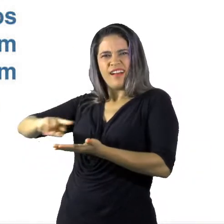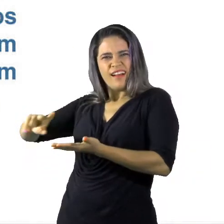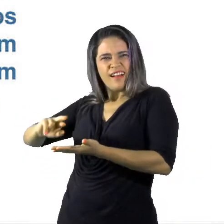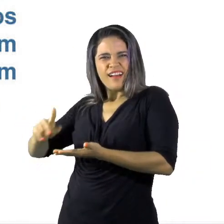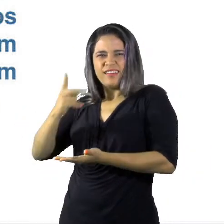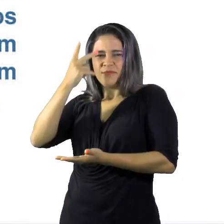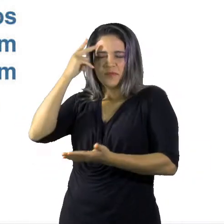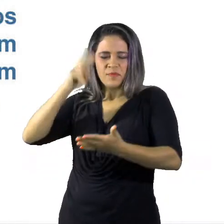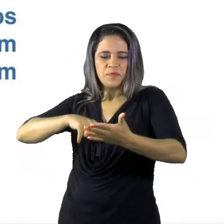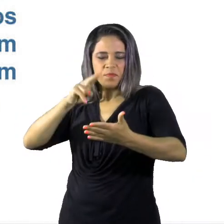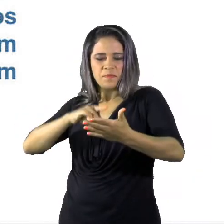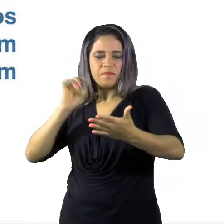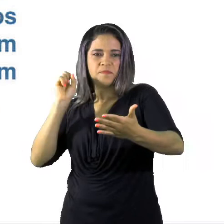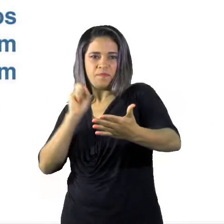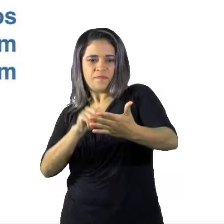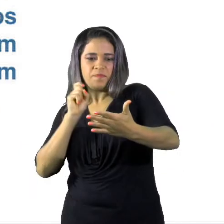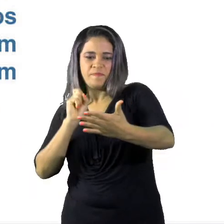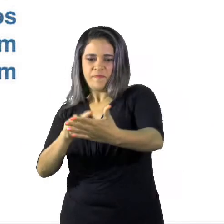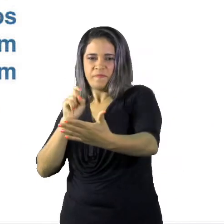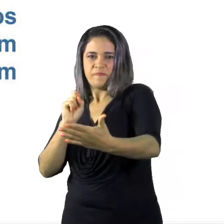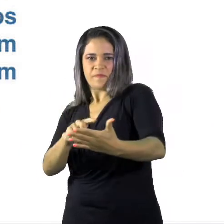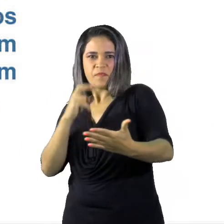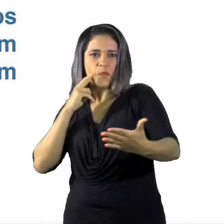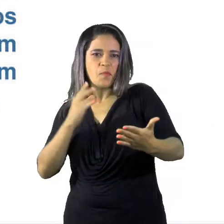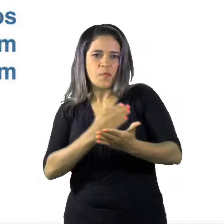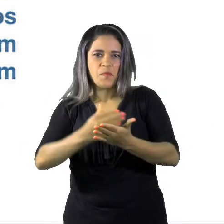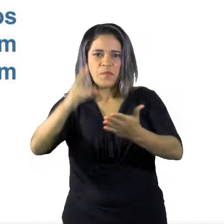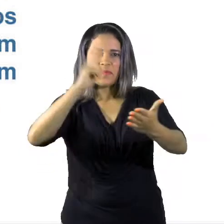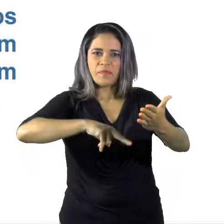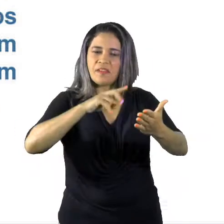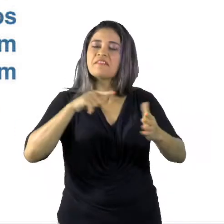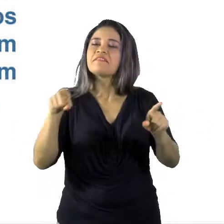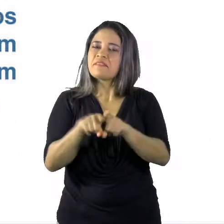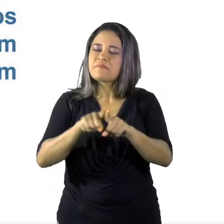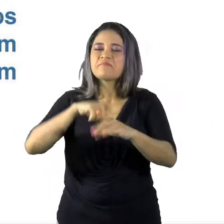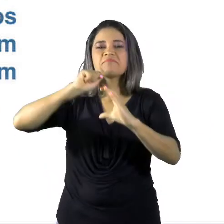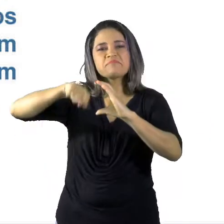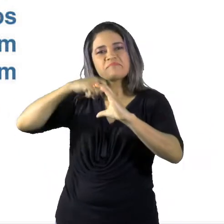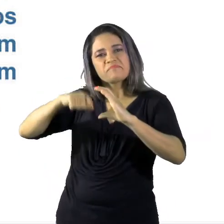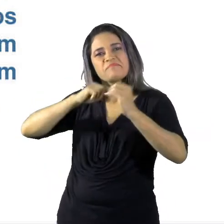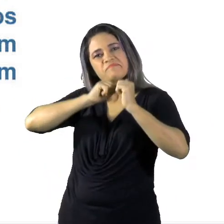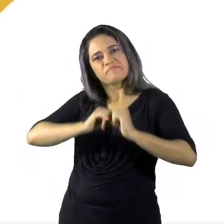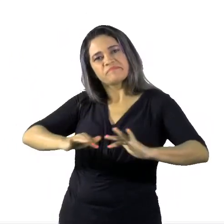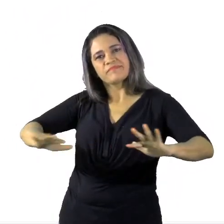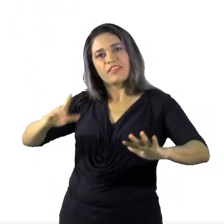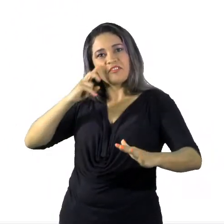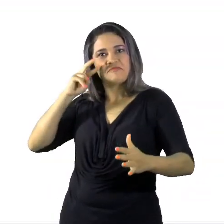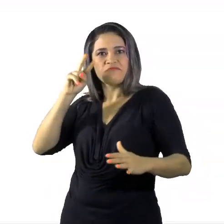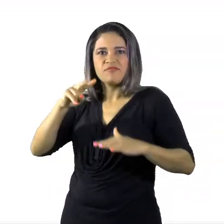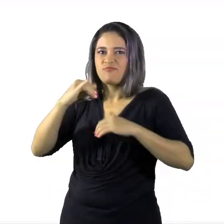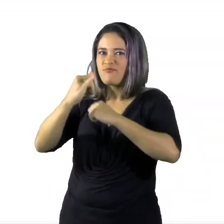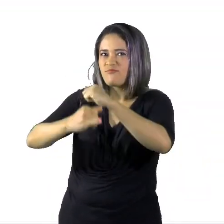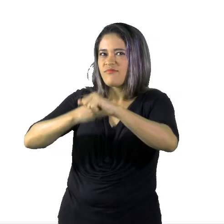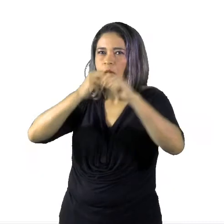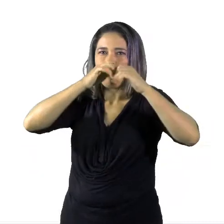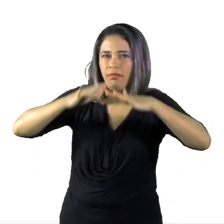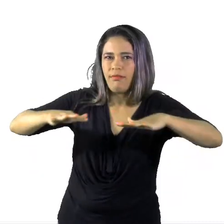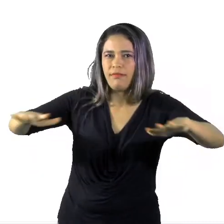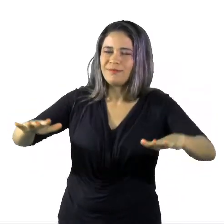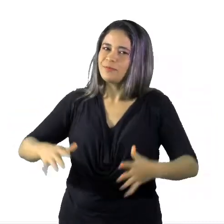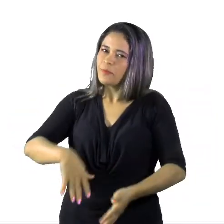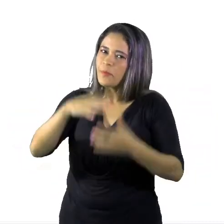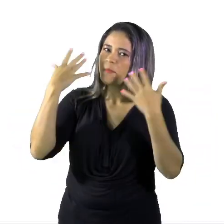e fizeram também a leitura da notícia e assistiram ao vídeo que viralizou nas redes sociais. Parabéns